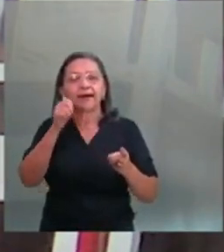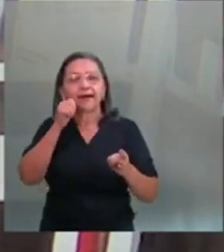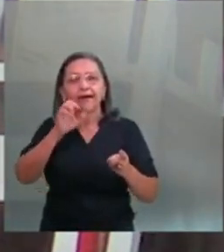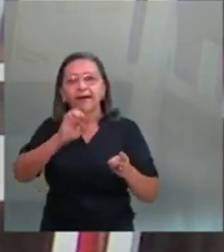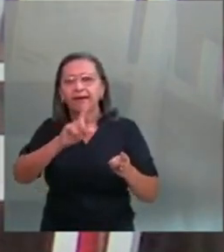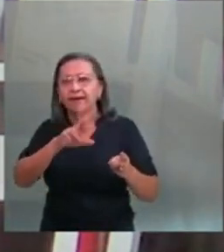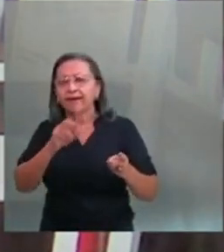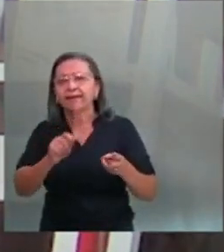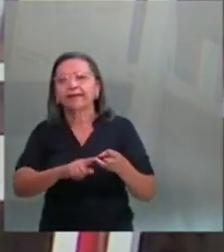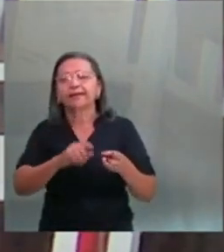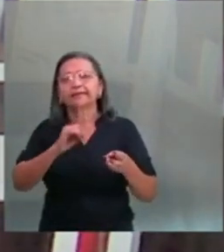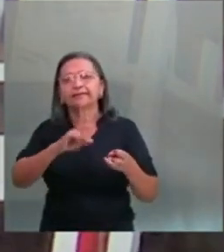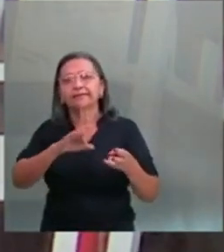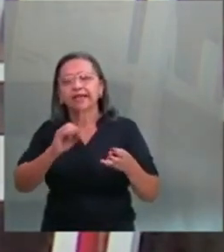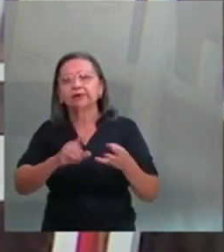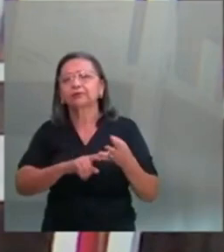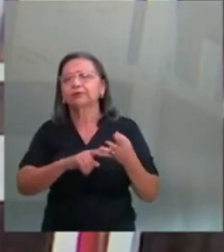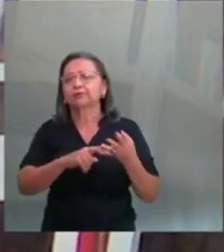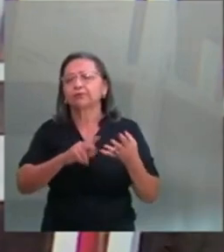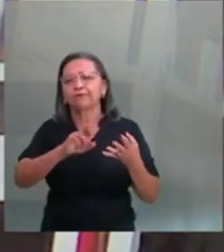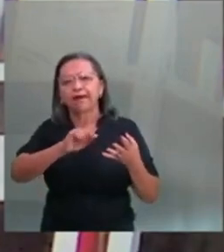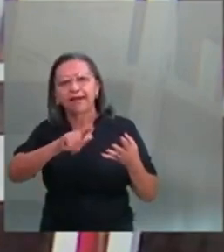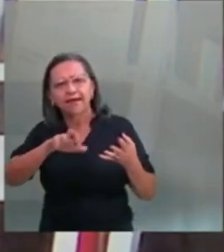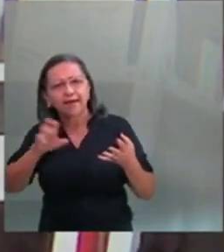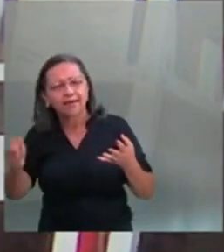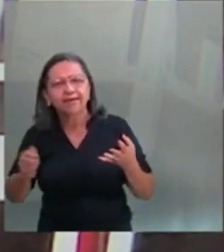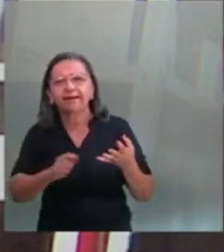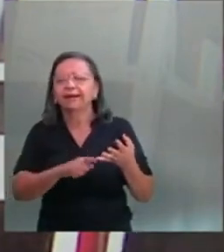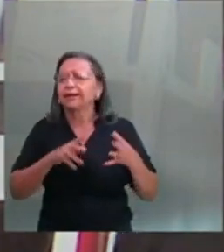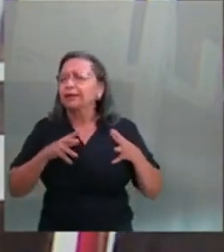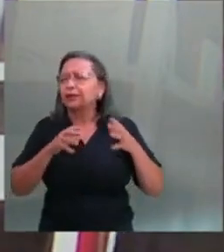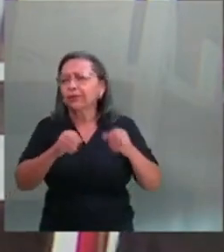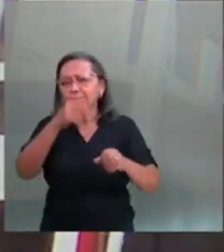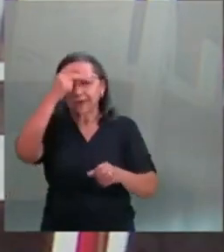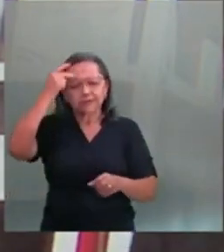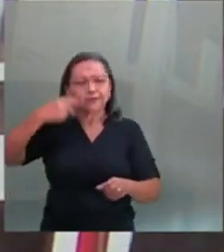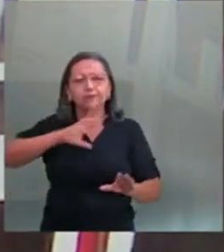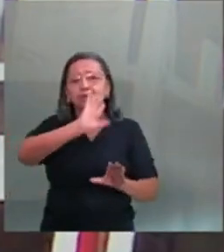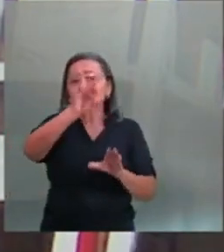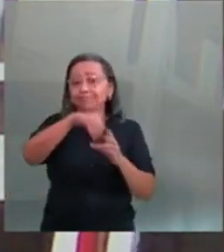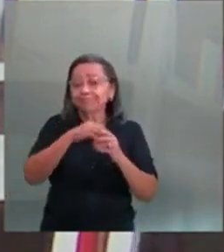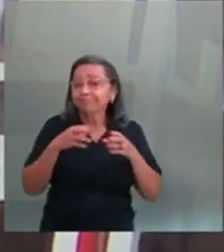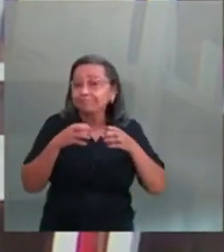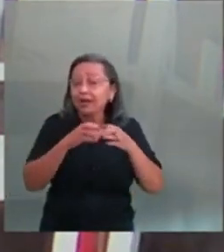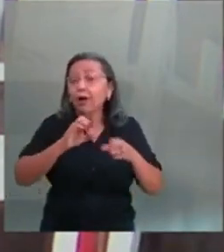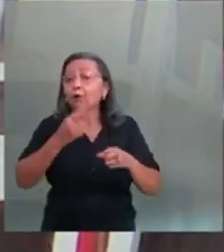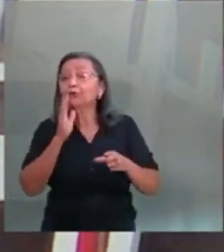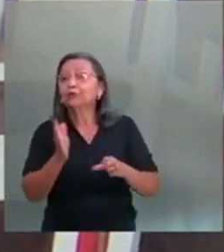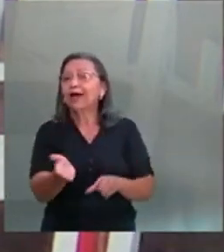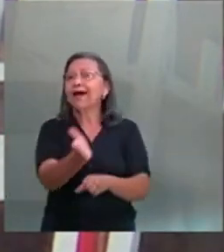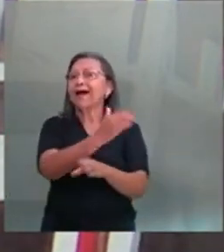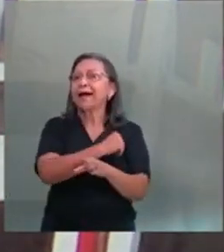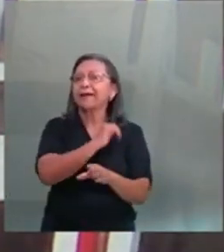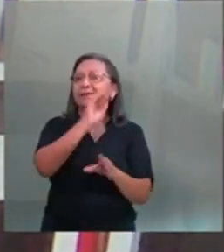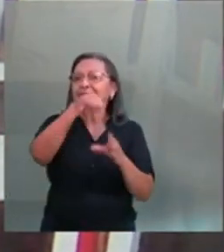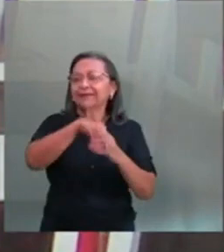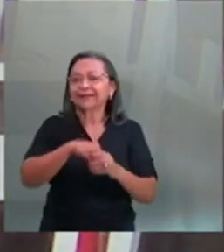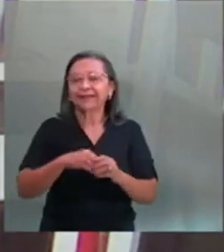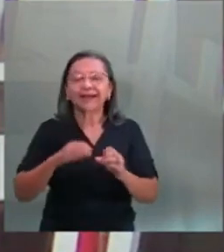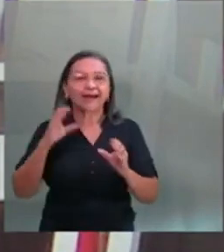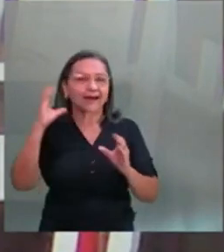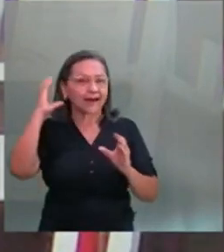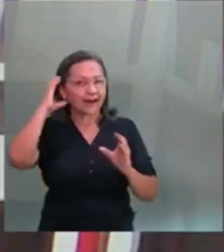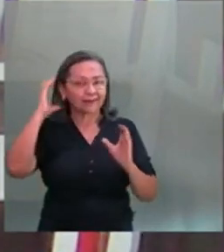Lima, Celso Cavalcante, Valéria Ribeiro, Silvio Hauagen e todas as pessoas que integram ou integraram as equipes da Rádio Senado e da Agência